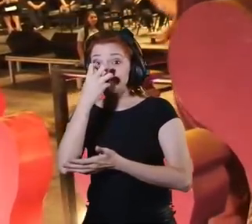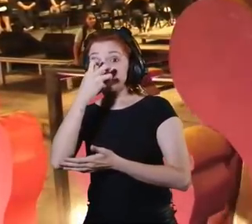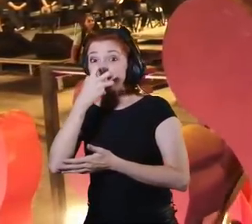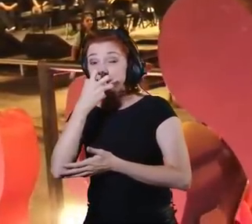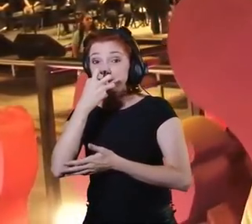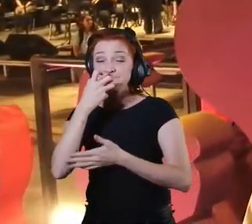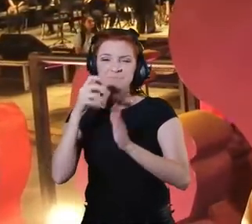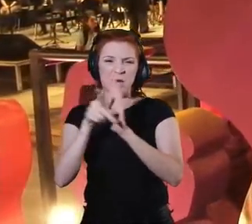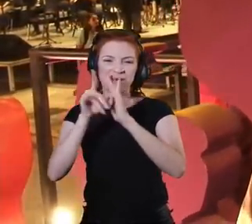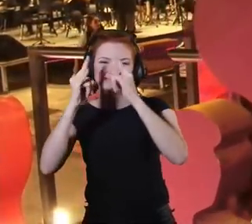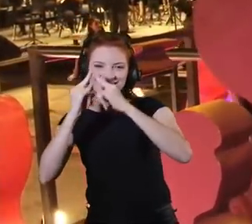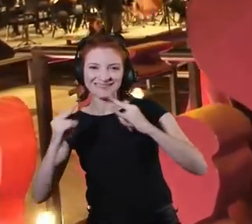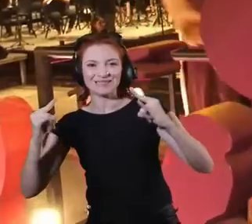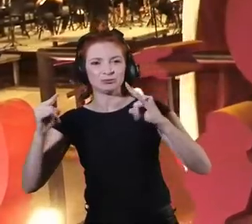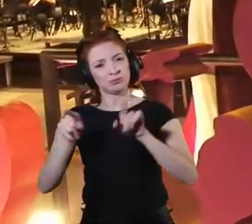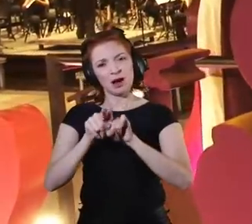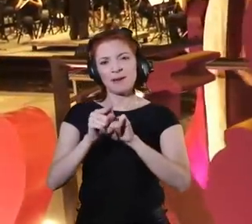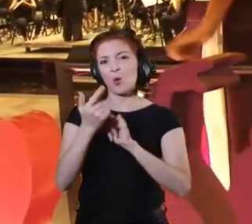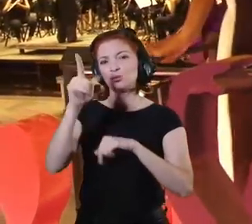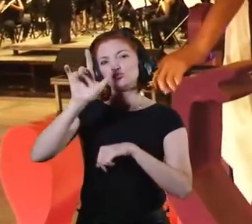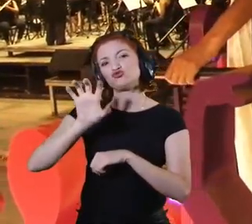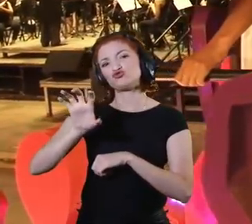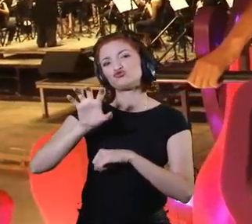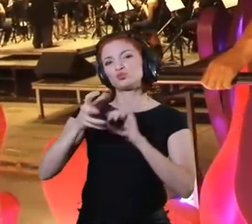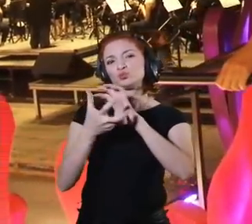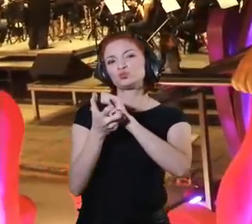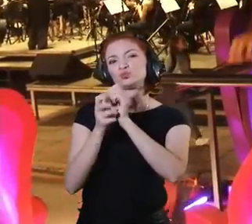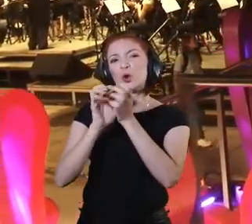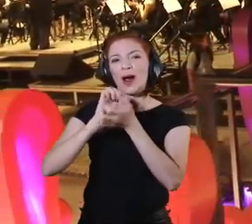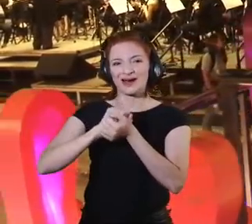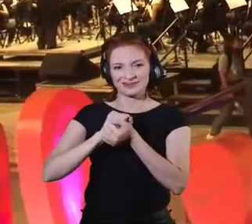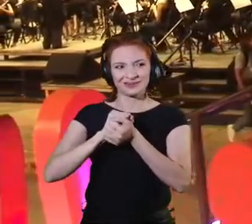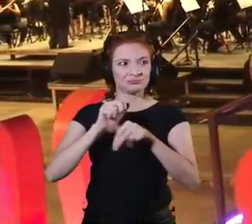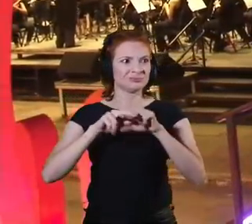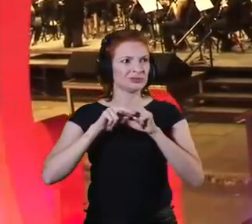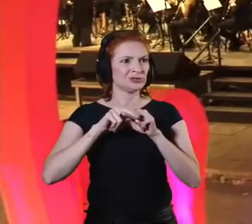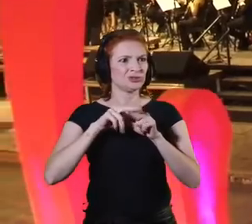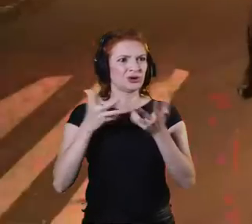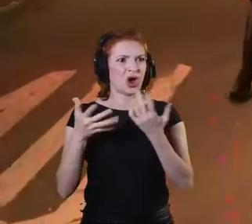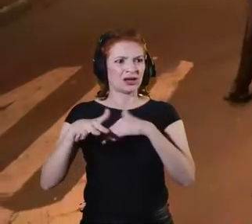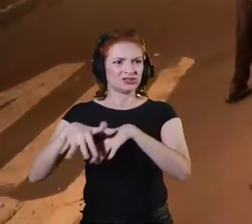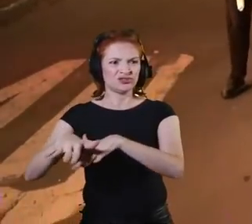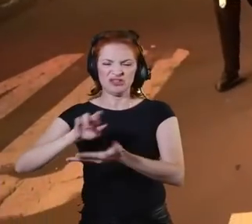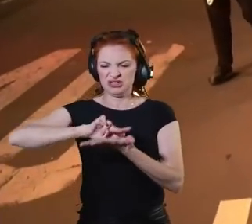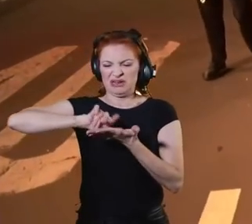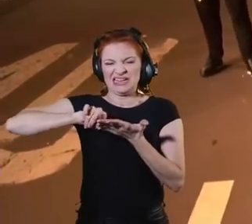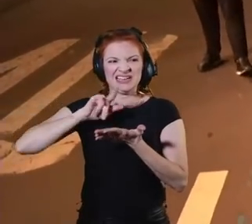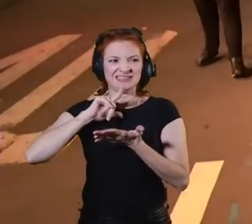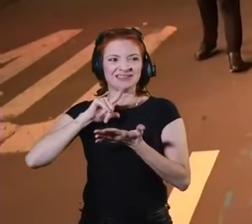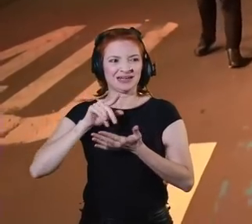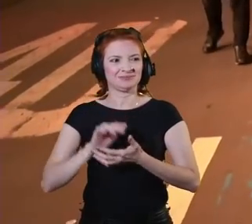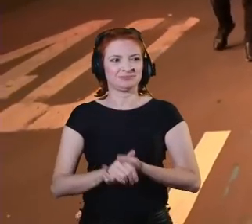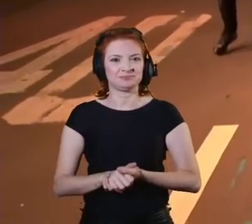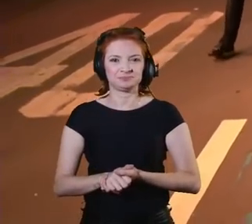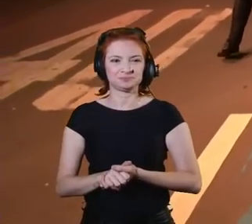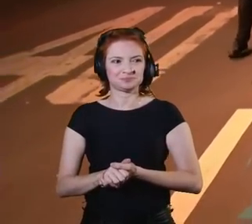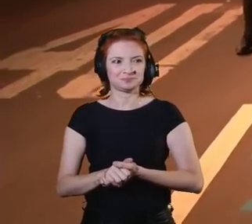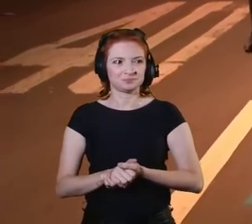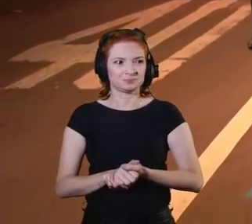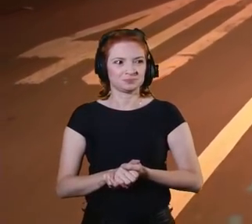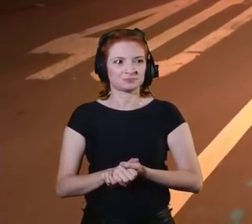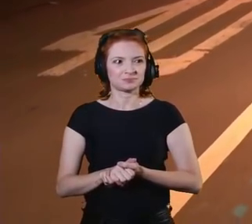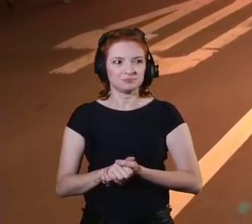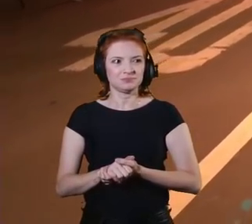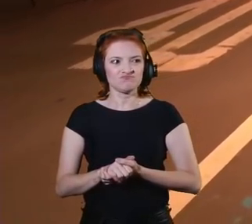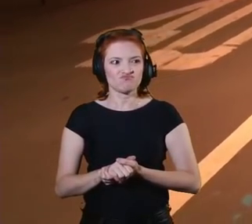também manifesta outro tipo de arte, né? Então nós temos um desfile bastante variado aqui na Sinimbu, Thales. Essa